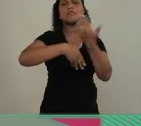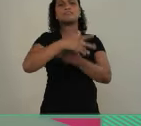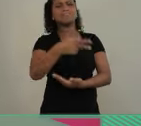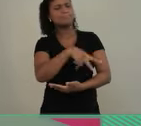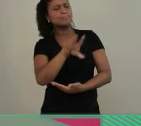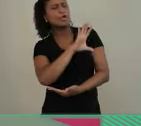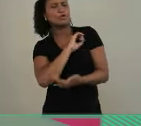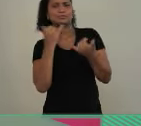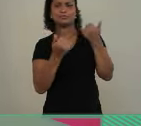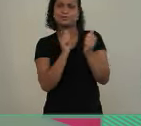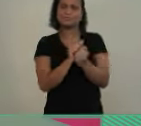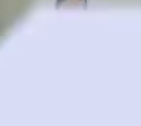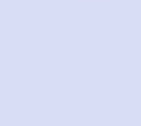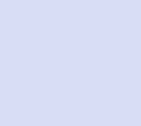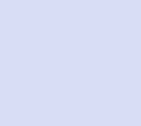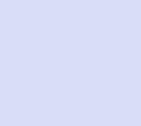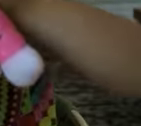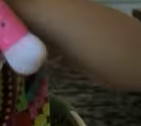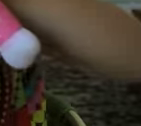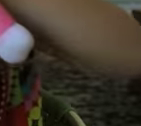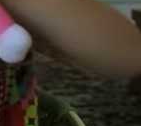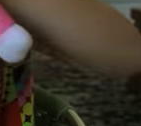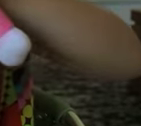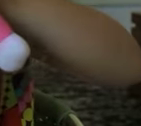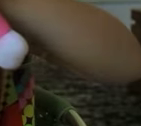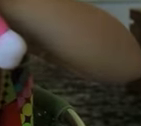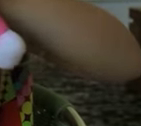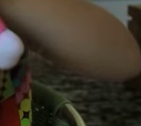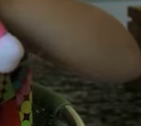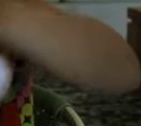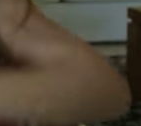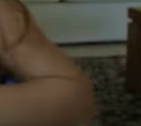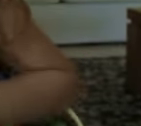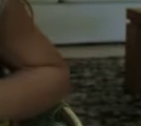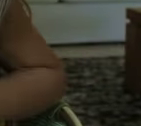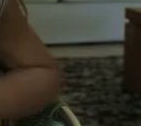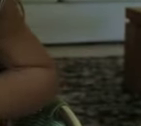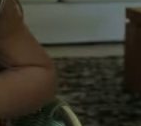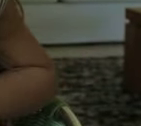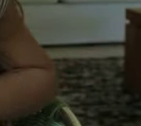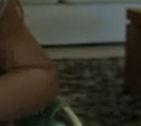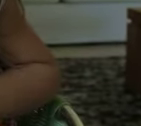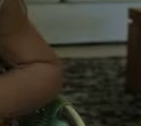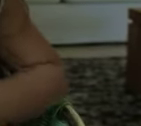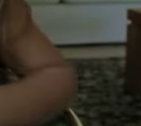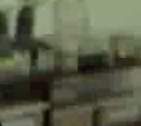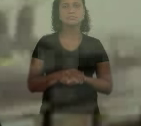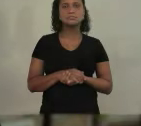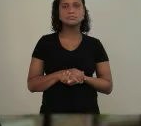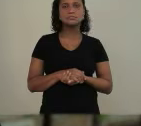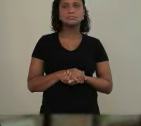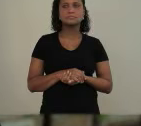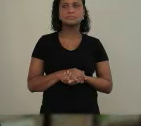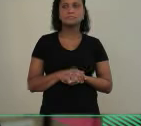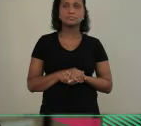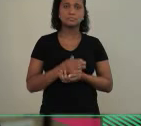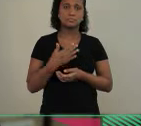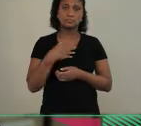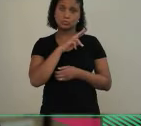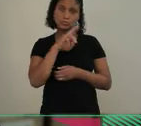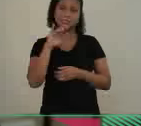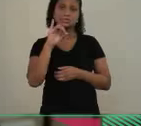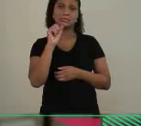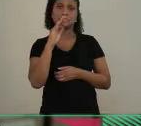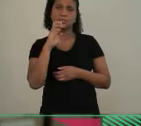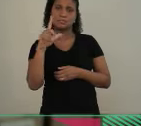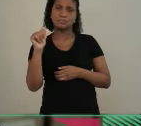e adoram brincar juntas. Boneca de pano segurada pela menina Manu, que sorri. Meu nome é Isabela, eu